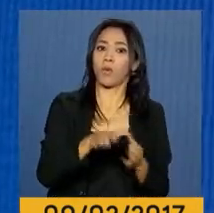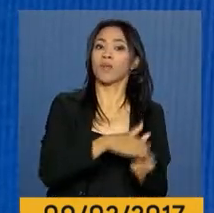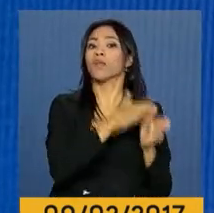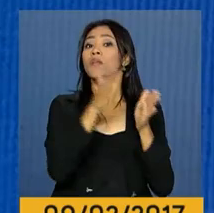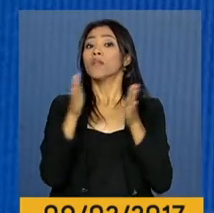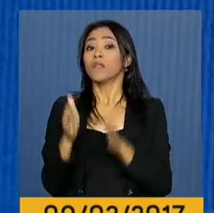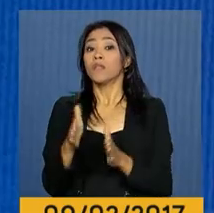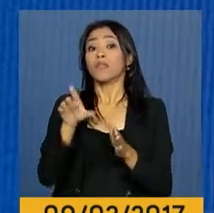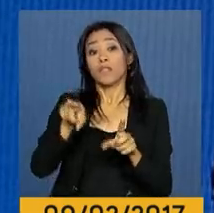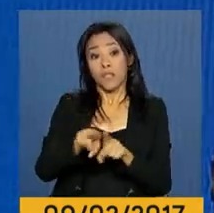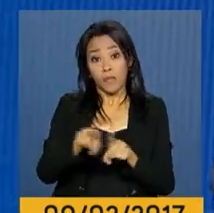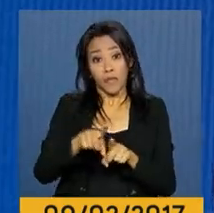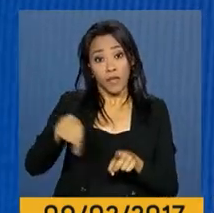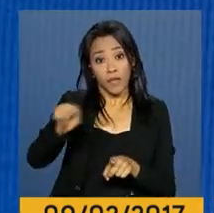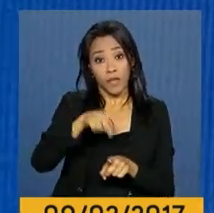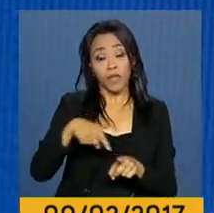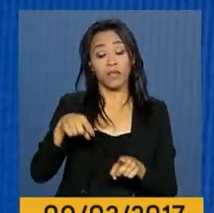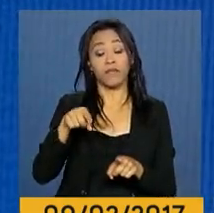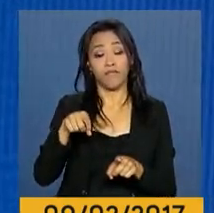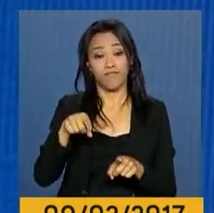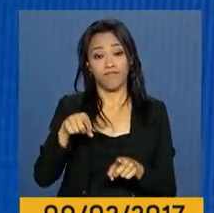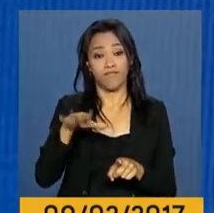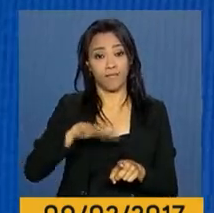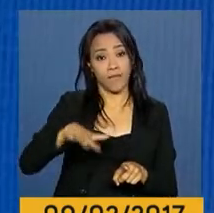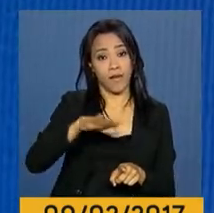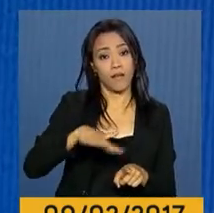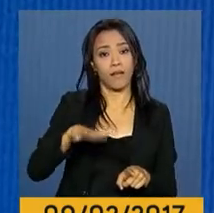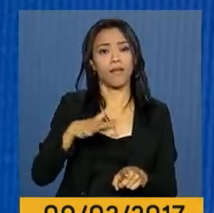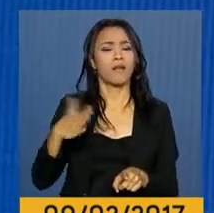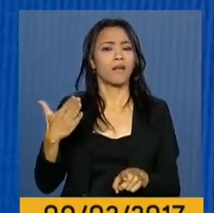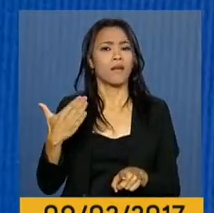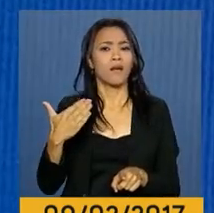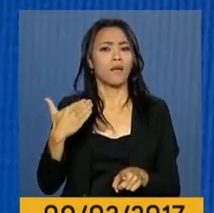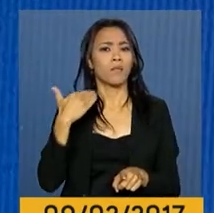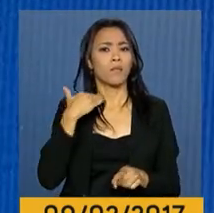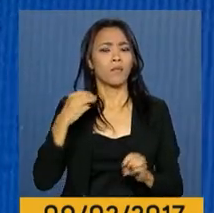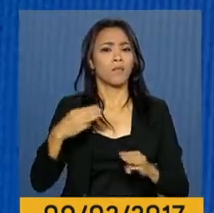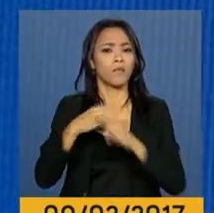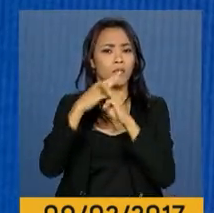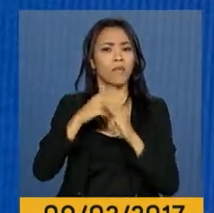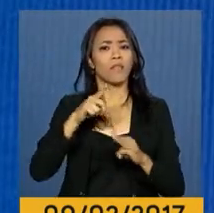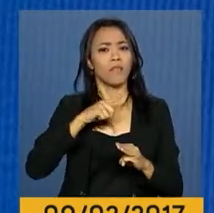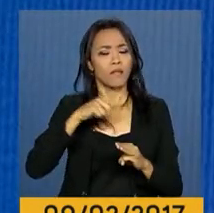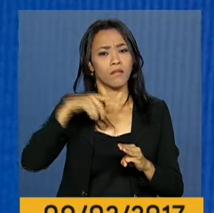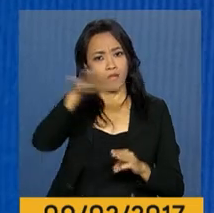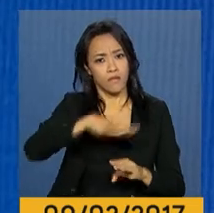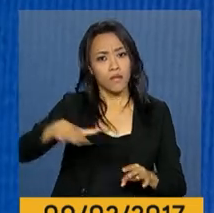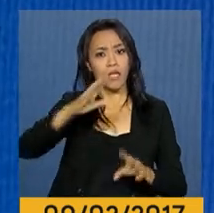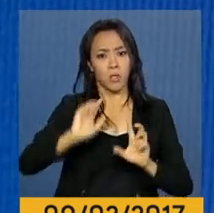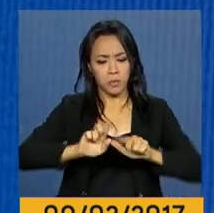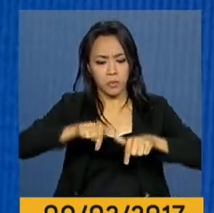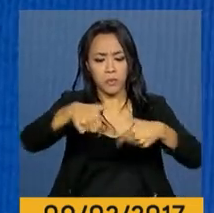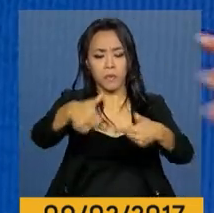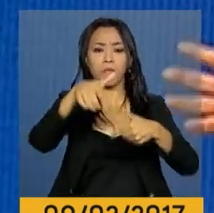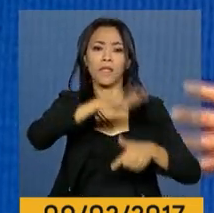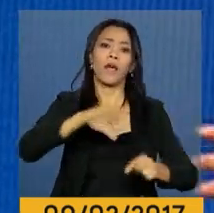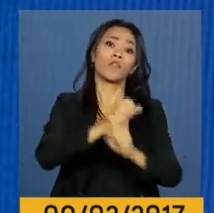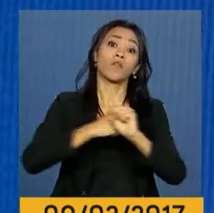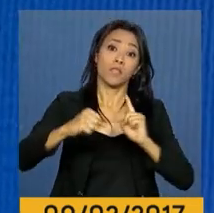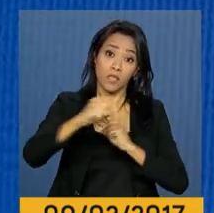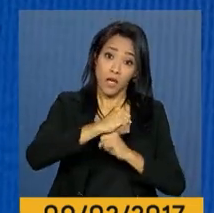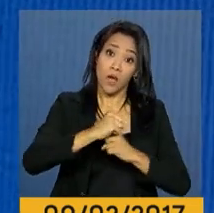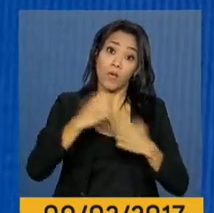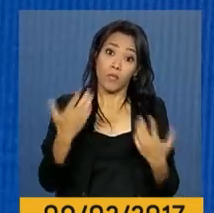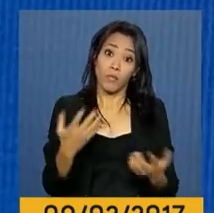mais significativamente muito expressivamente exerce também uma função social extraordinária porque hoje os projetos